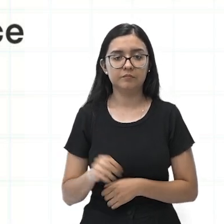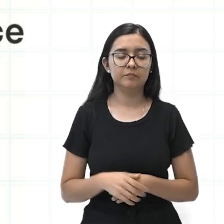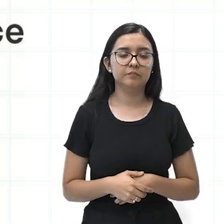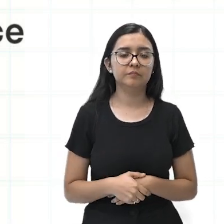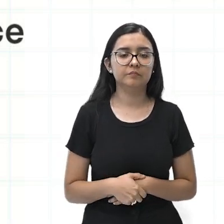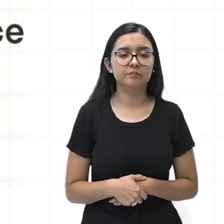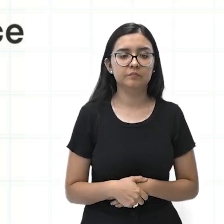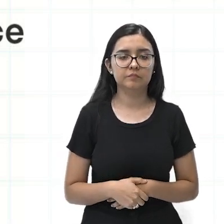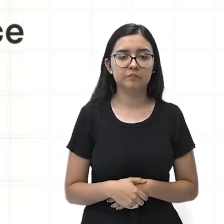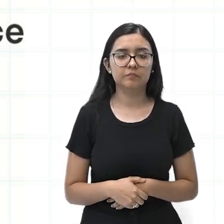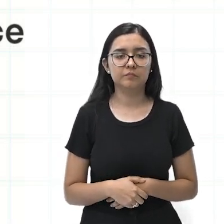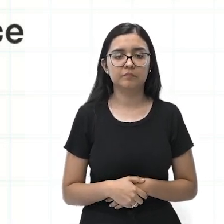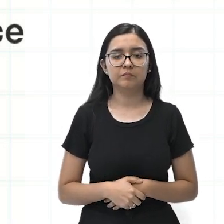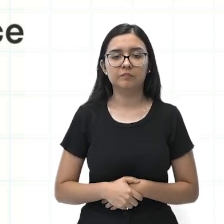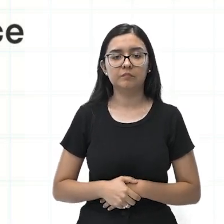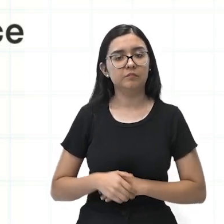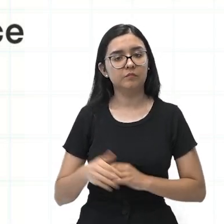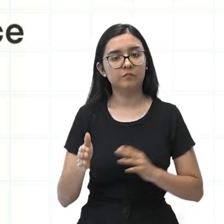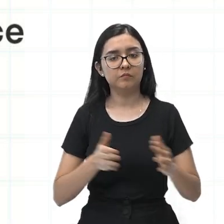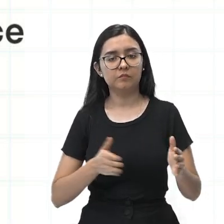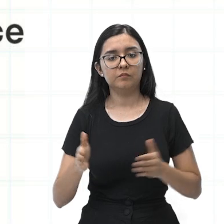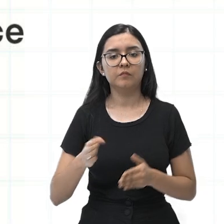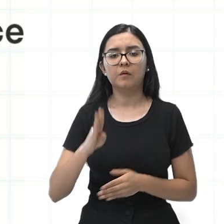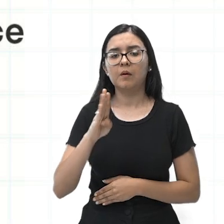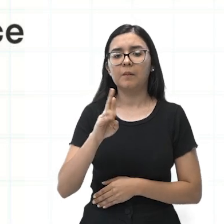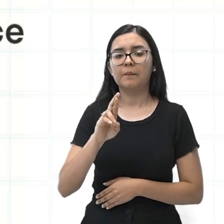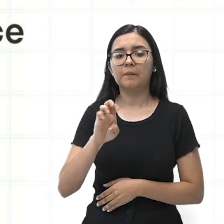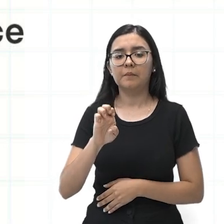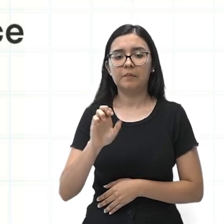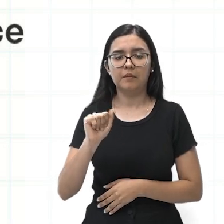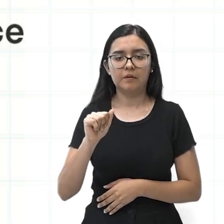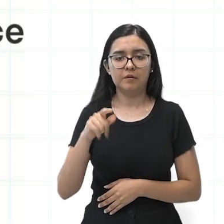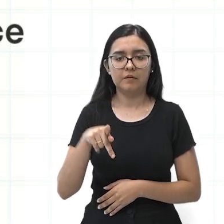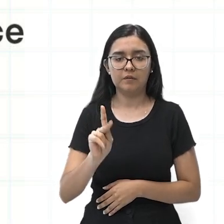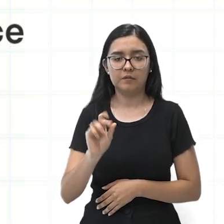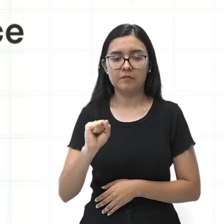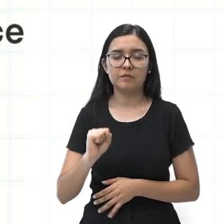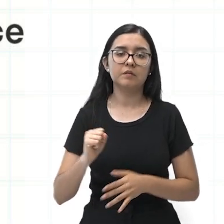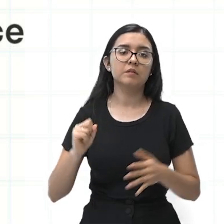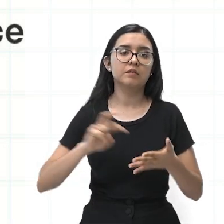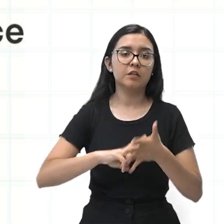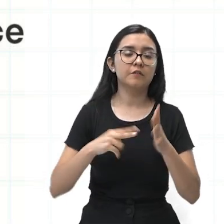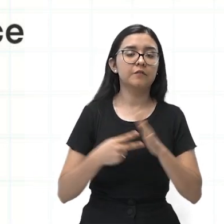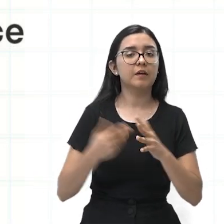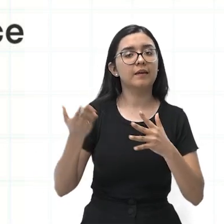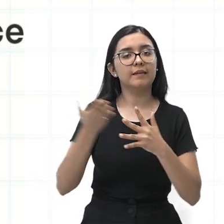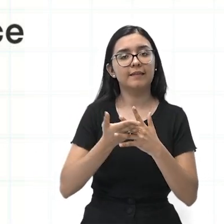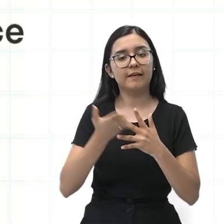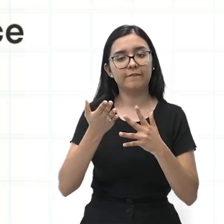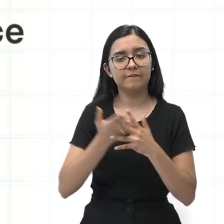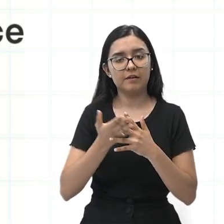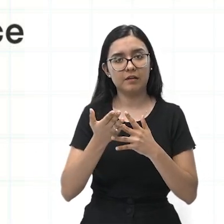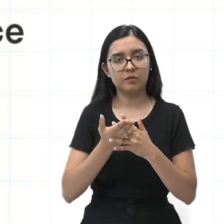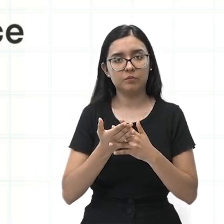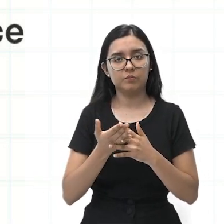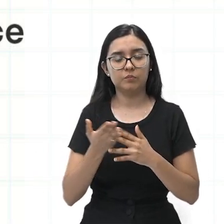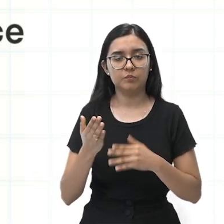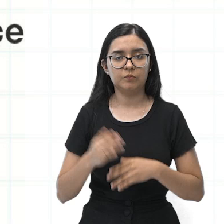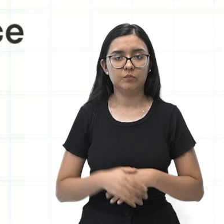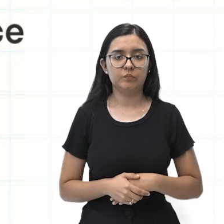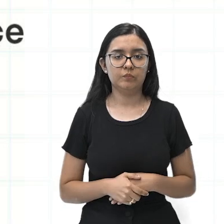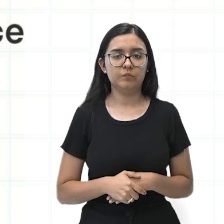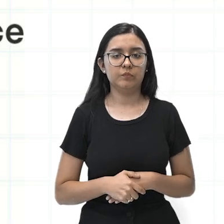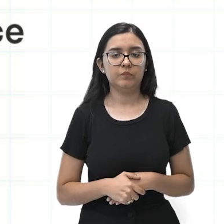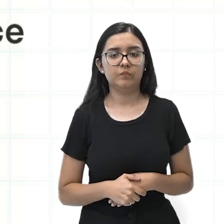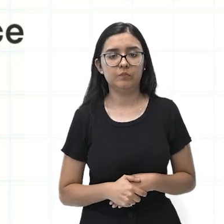during breaks, durante. Breaks é intervalo, tá? Anotem aí, breaks, intervalo. Durante os